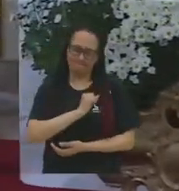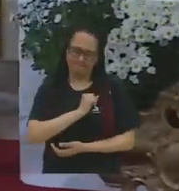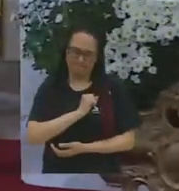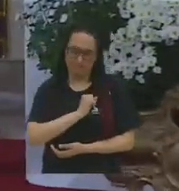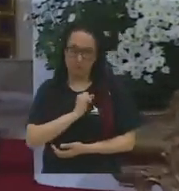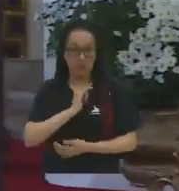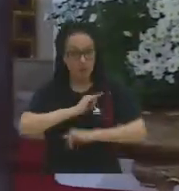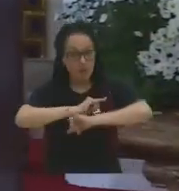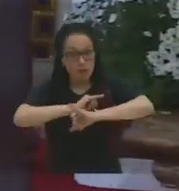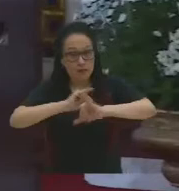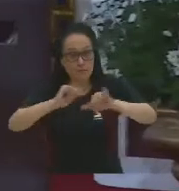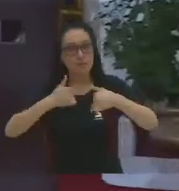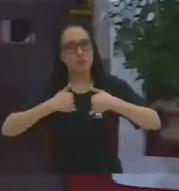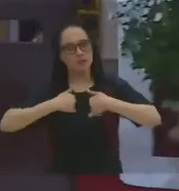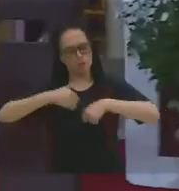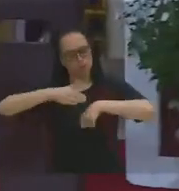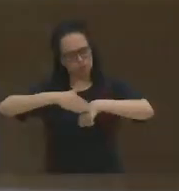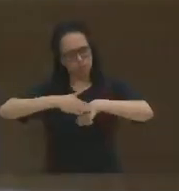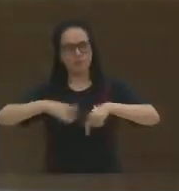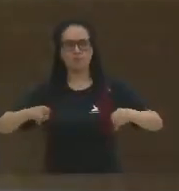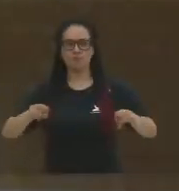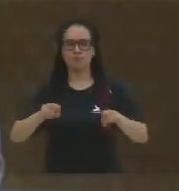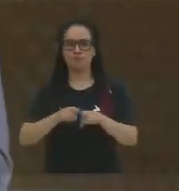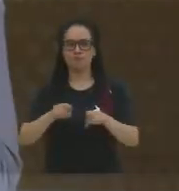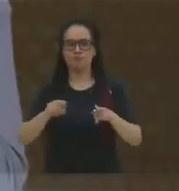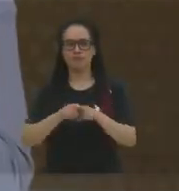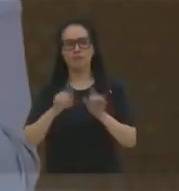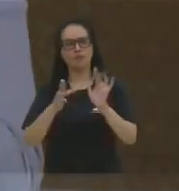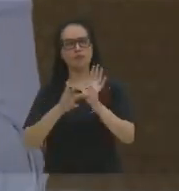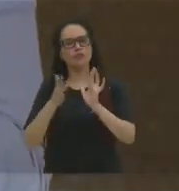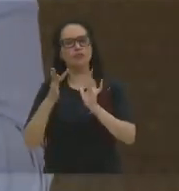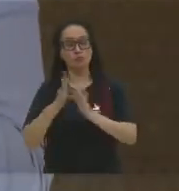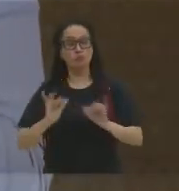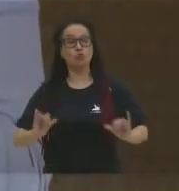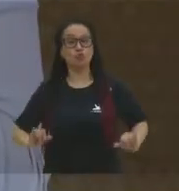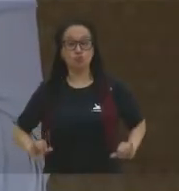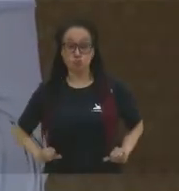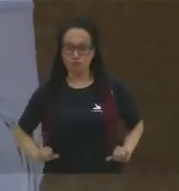sofrimento, porque o sofrimento faz parte da vida.